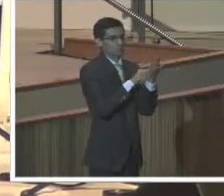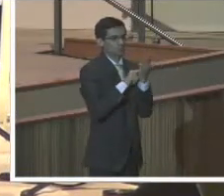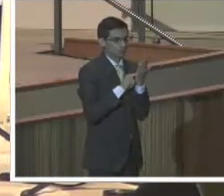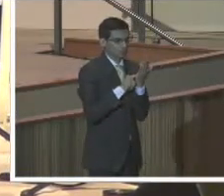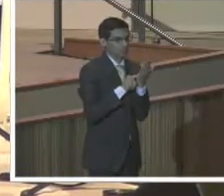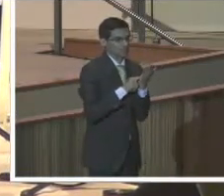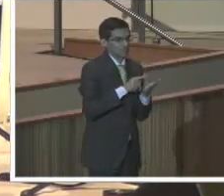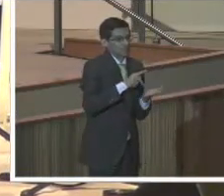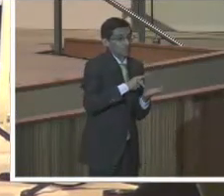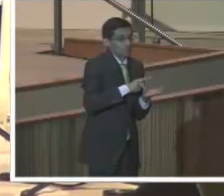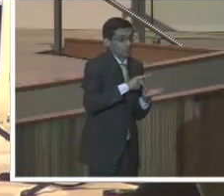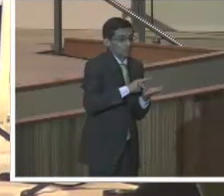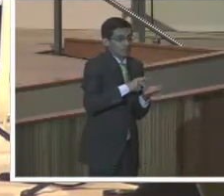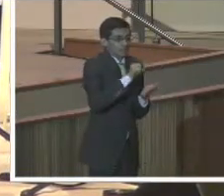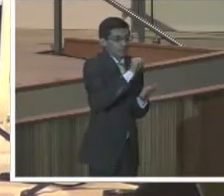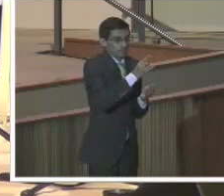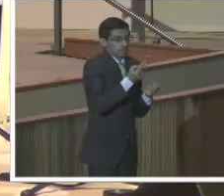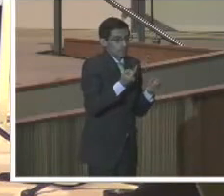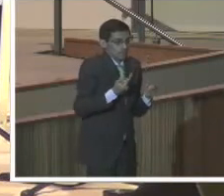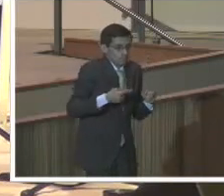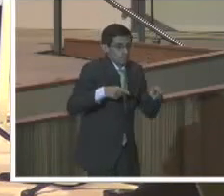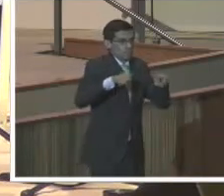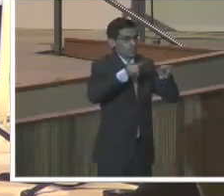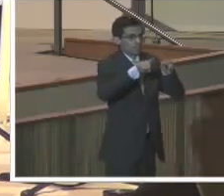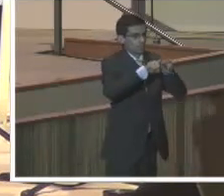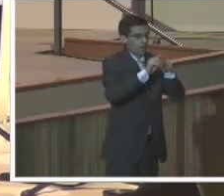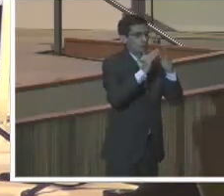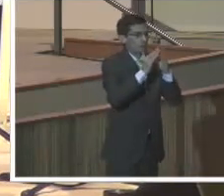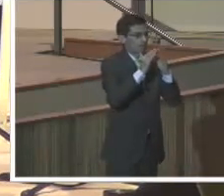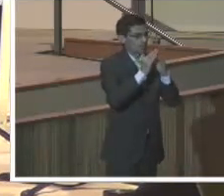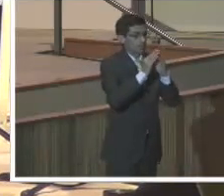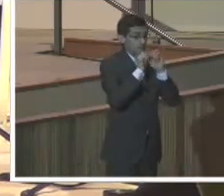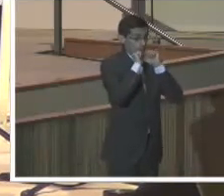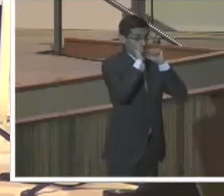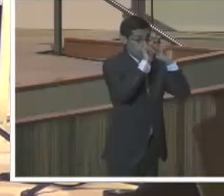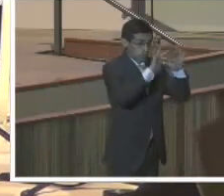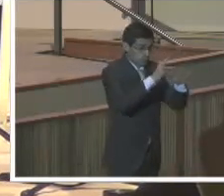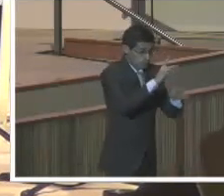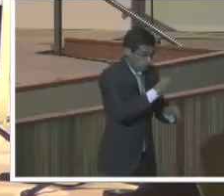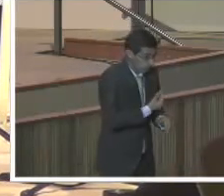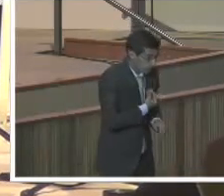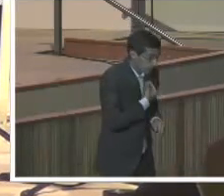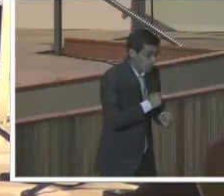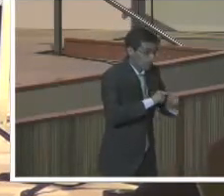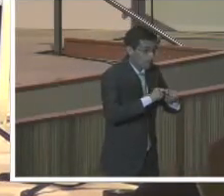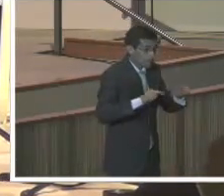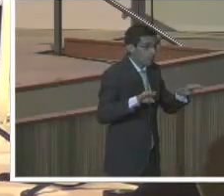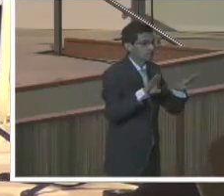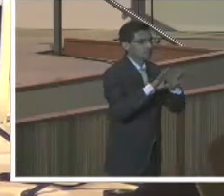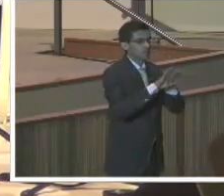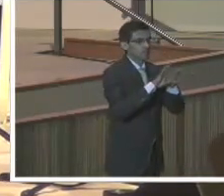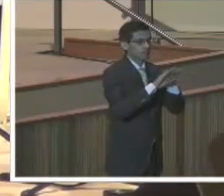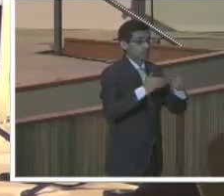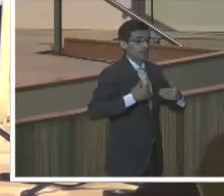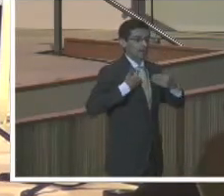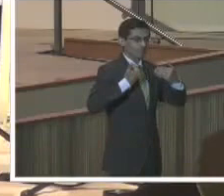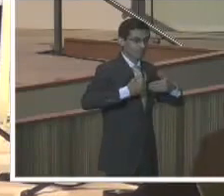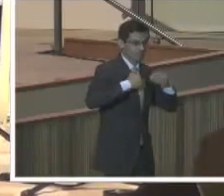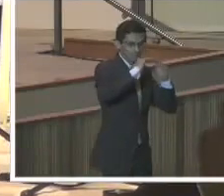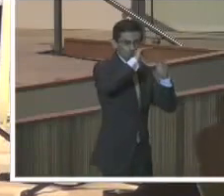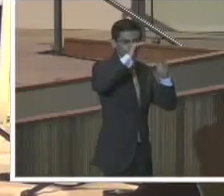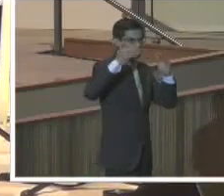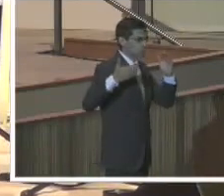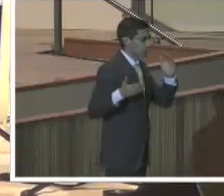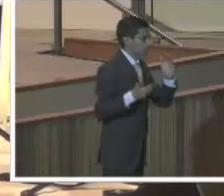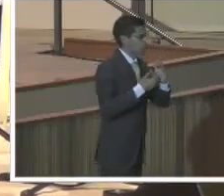E a sua volta não é só bênção para você, é a alegria de todo o rebanho, de gente que está orando por você, de gente